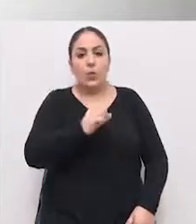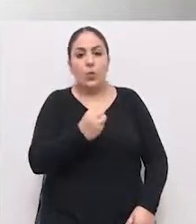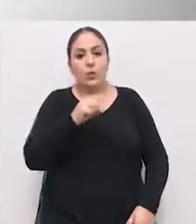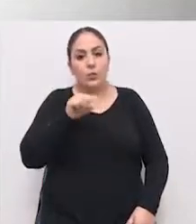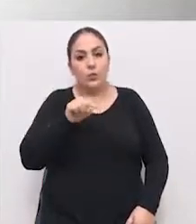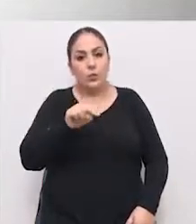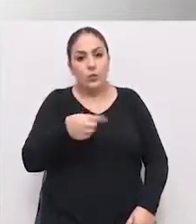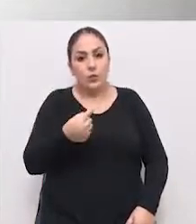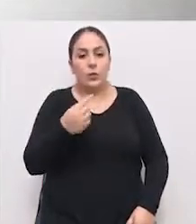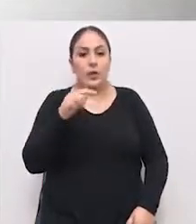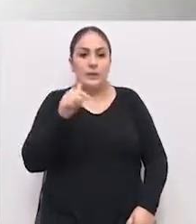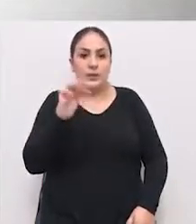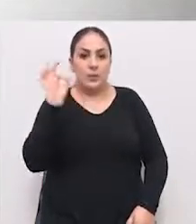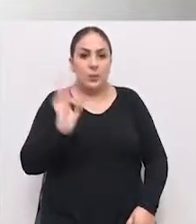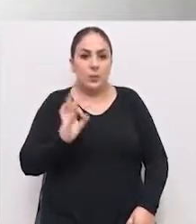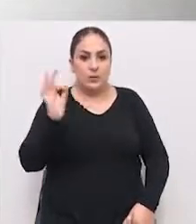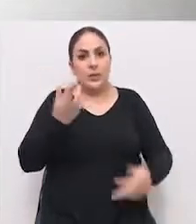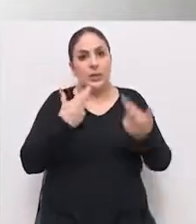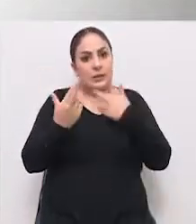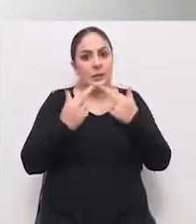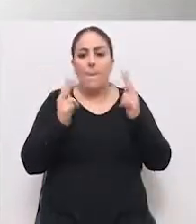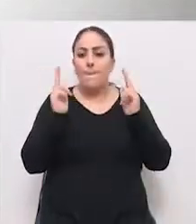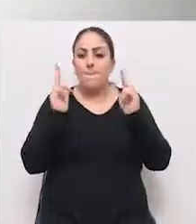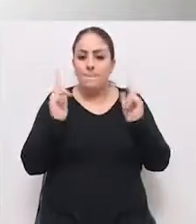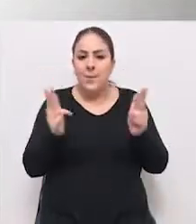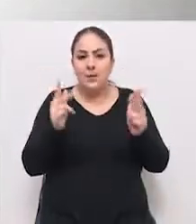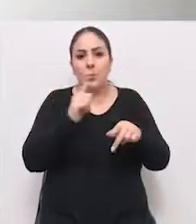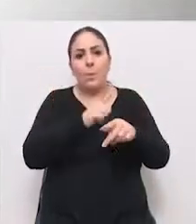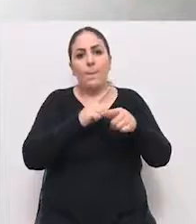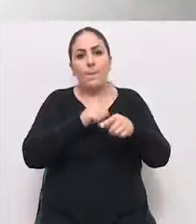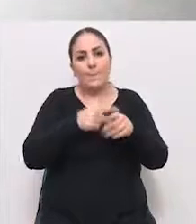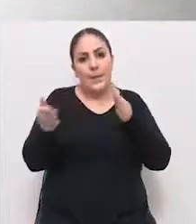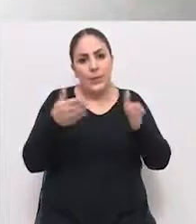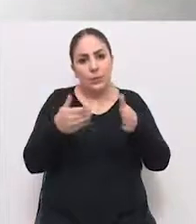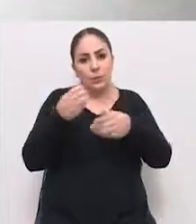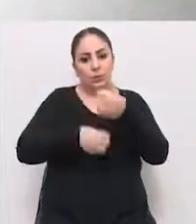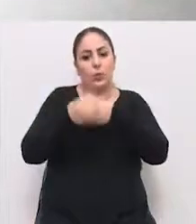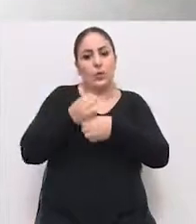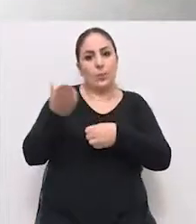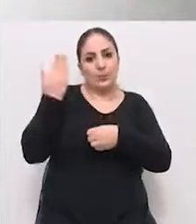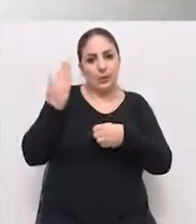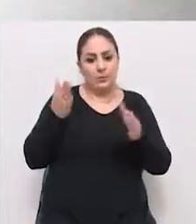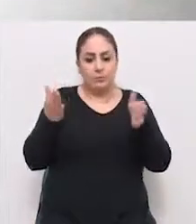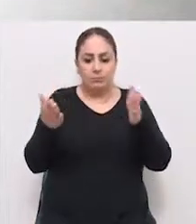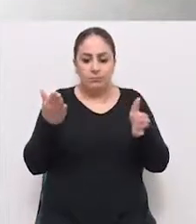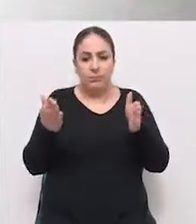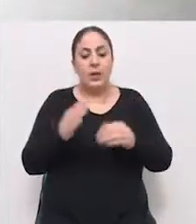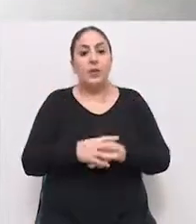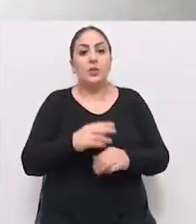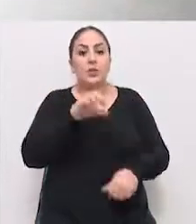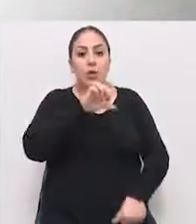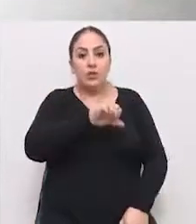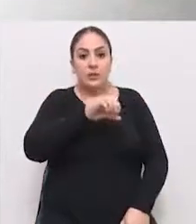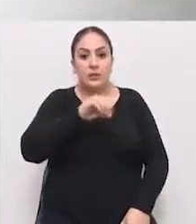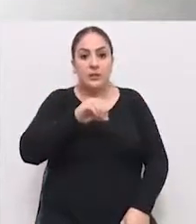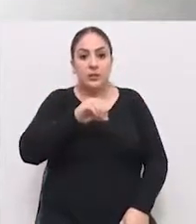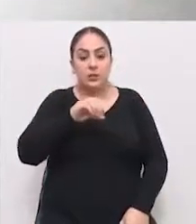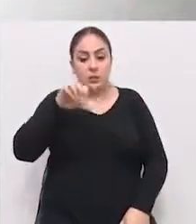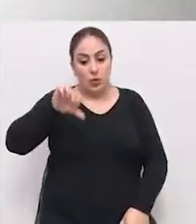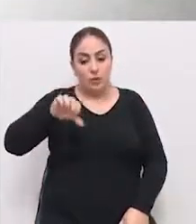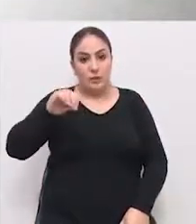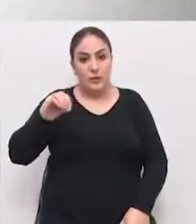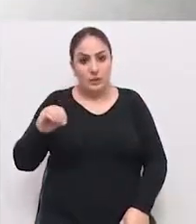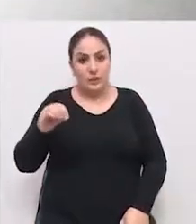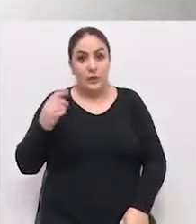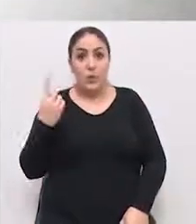de 8,7% em relação ao mesmo período do ano anterior. Foram 901 vítimas, enquanto nos